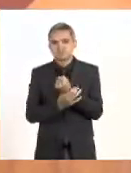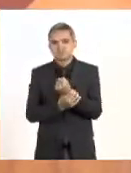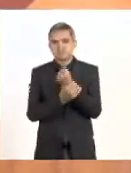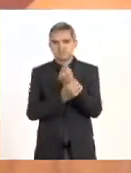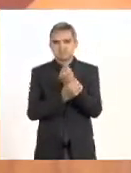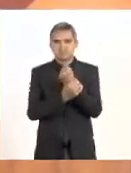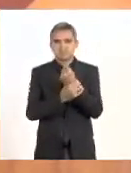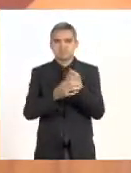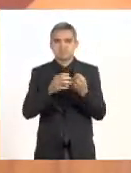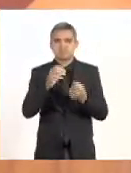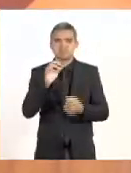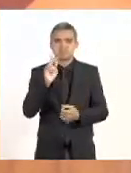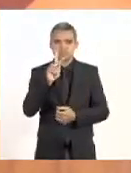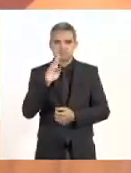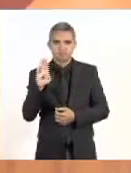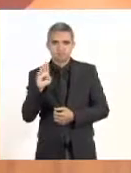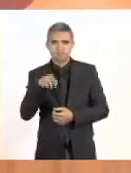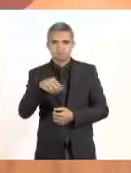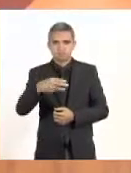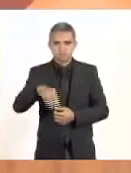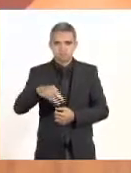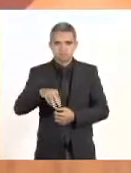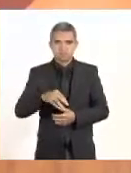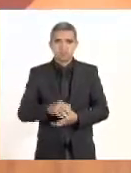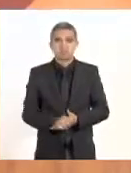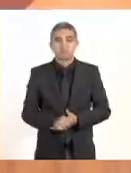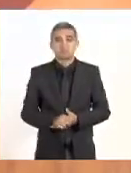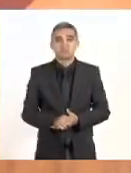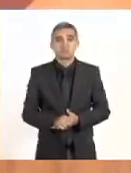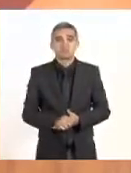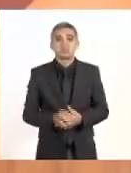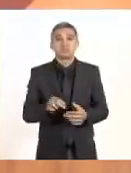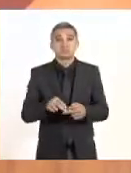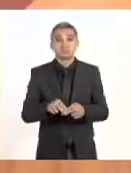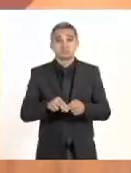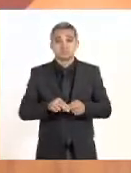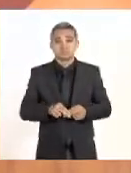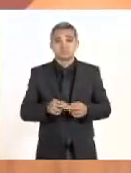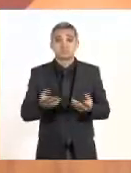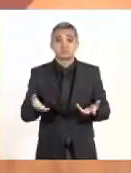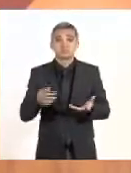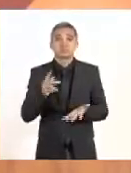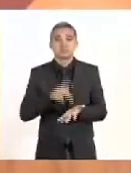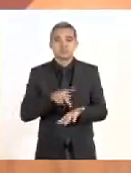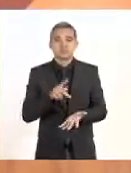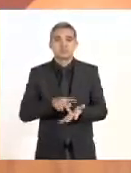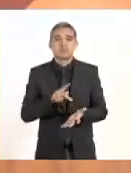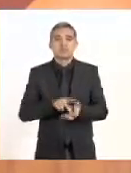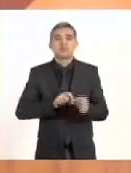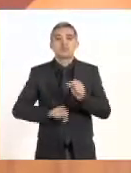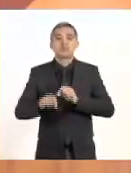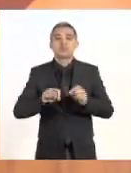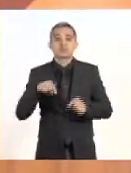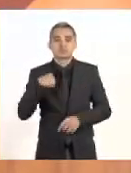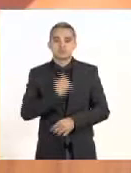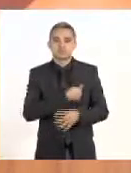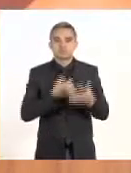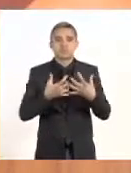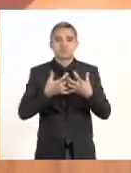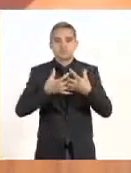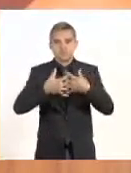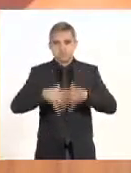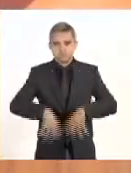pautado o que era necessário como condição realmente de resolvermos essa questão